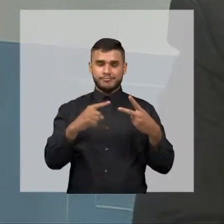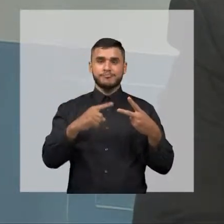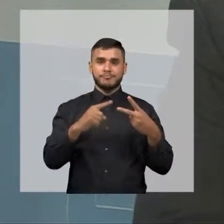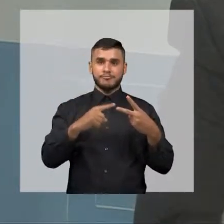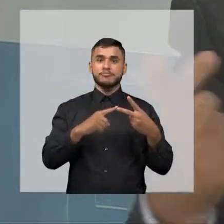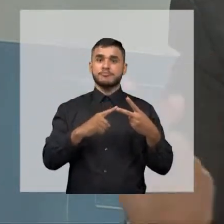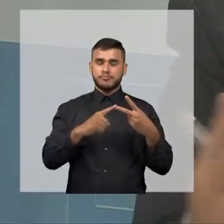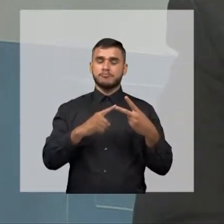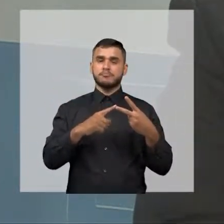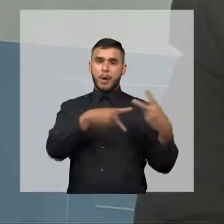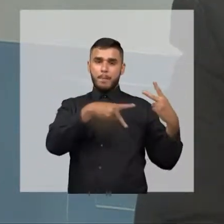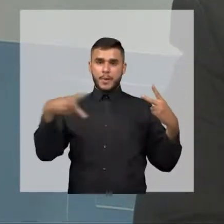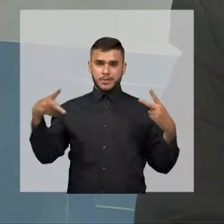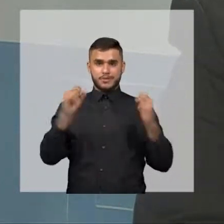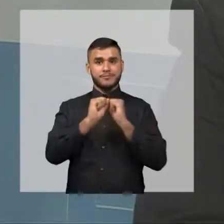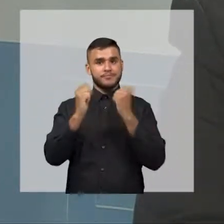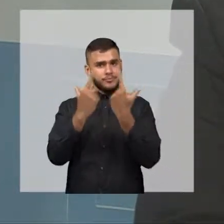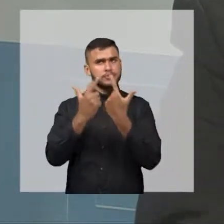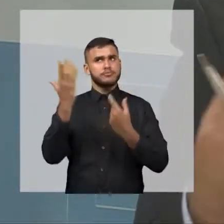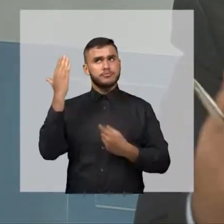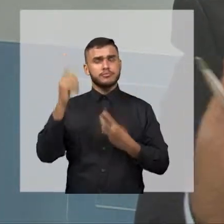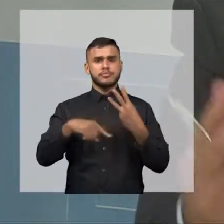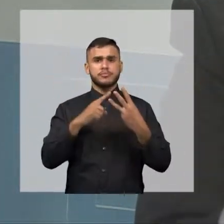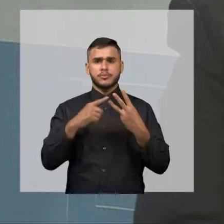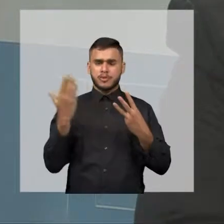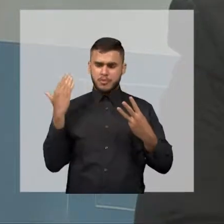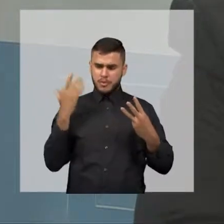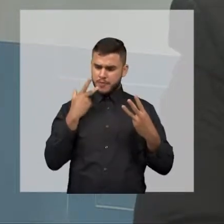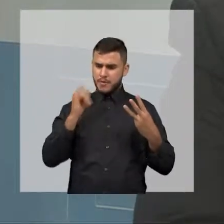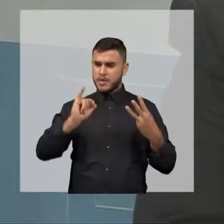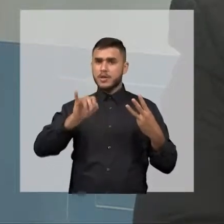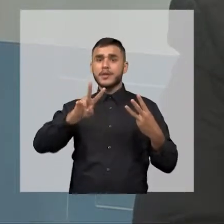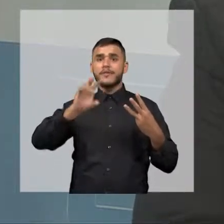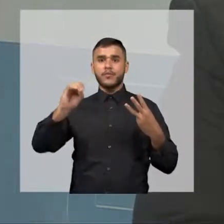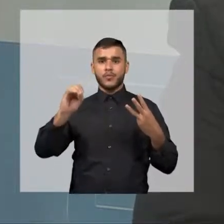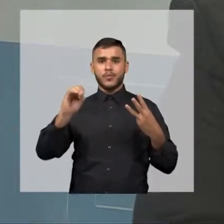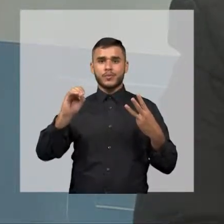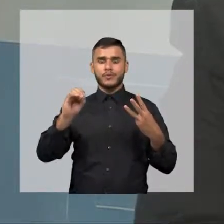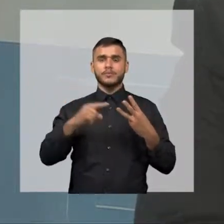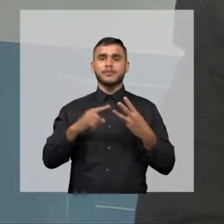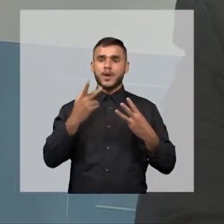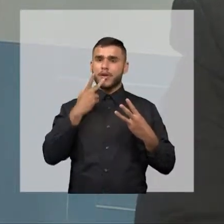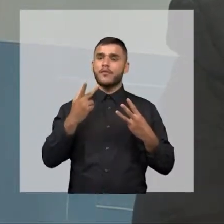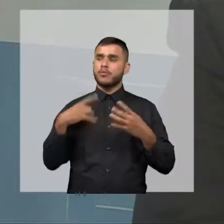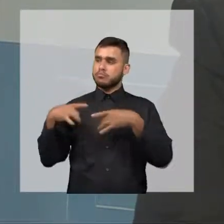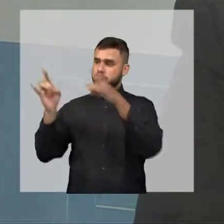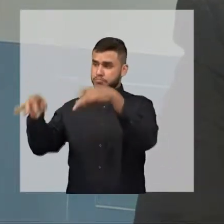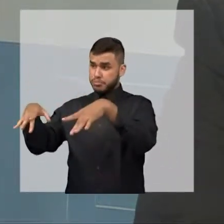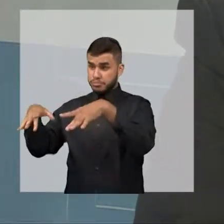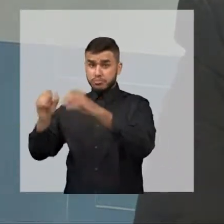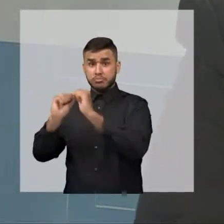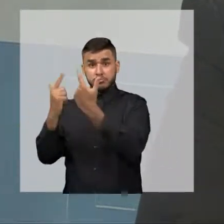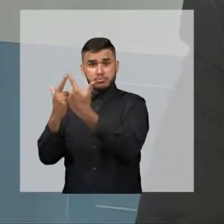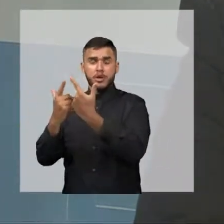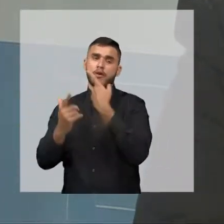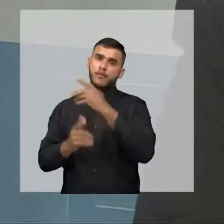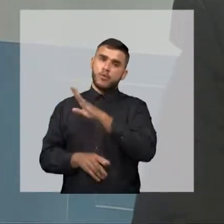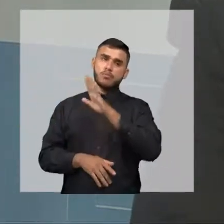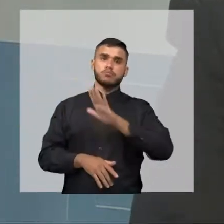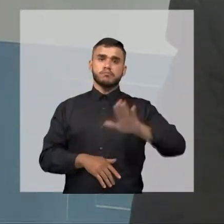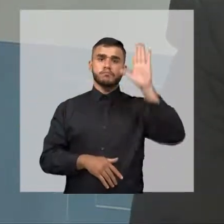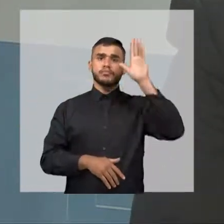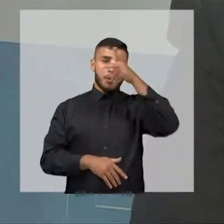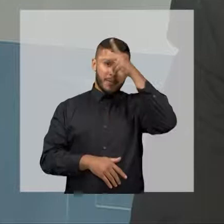Assembleia. E, mais recentemente, Ivo Gomes, e era deputado e saiu para ser candidato a prefeito de Sobral. Então, seria o 4º